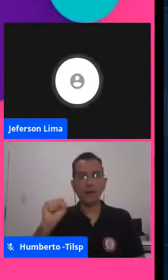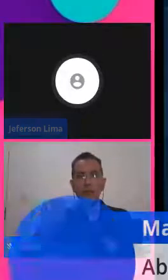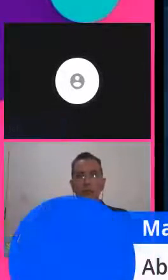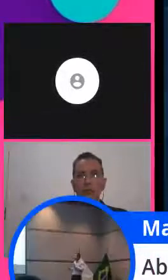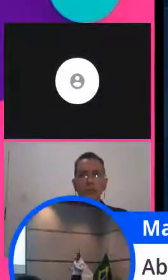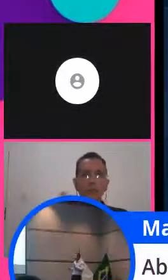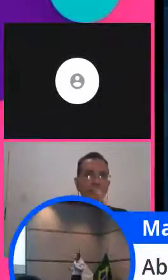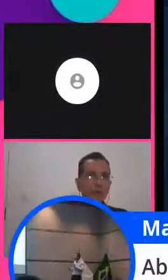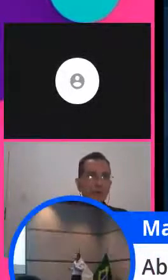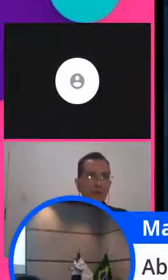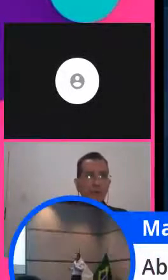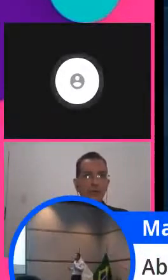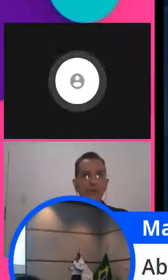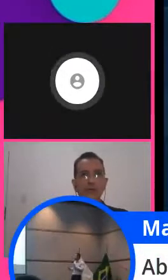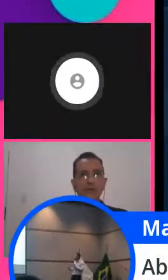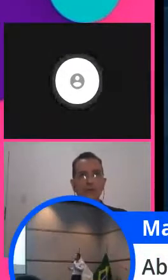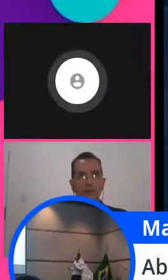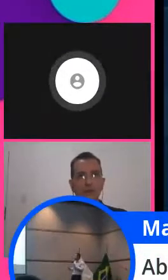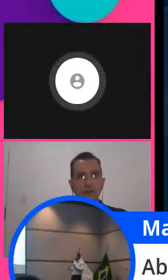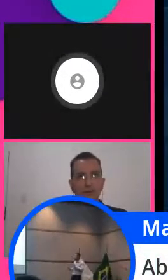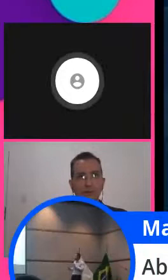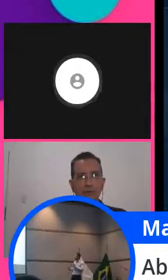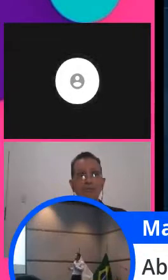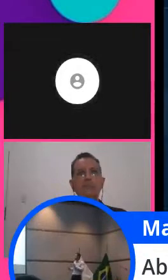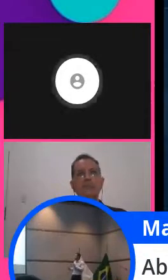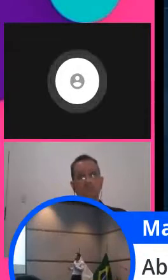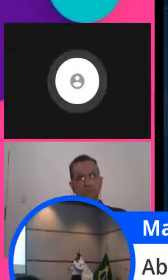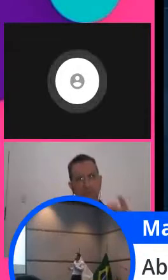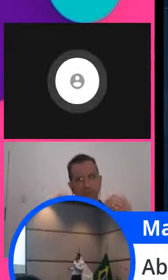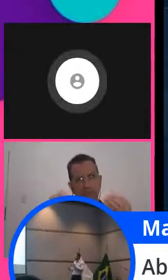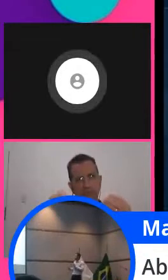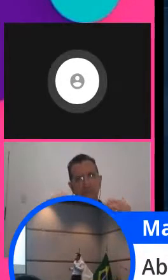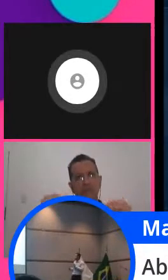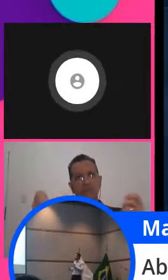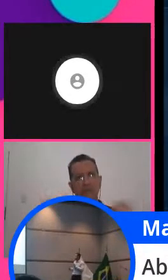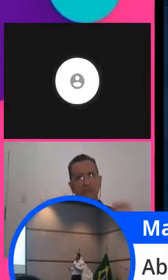Uhum. Sim, bastante.